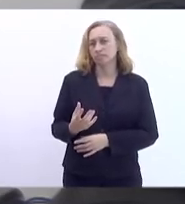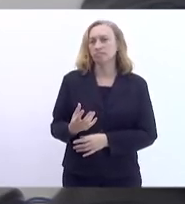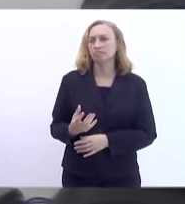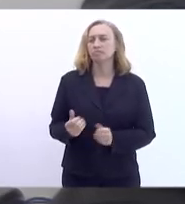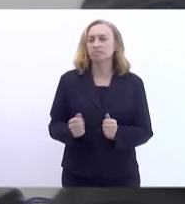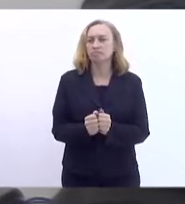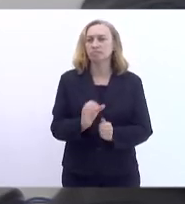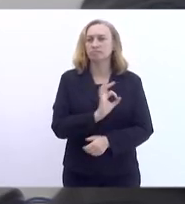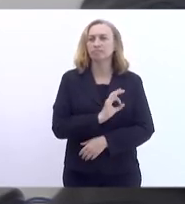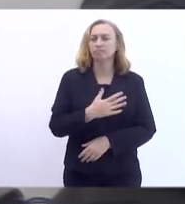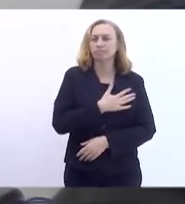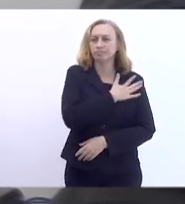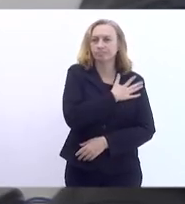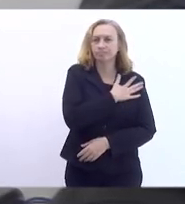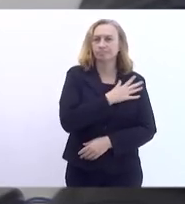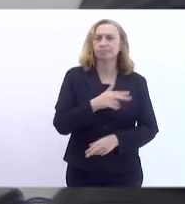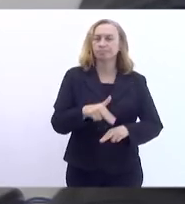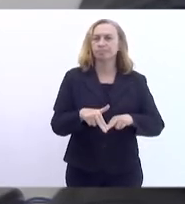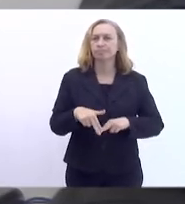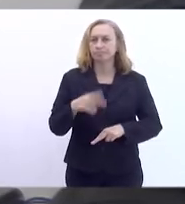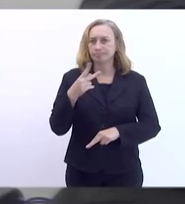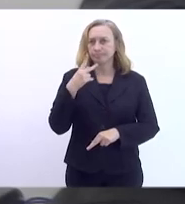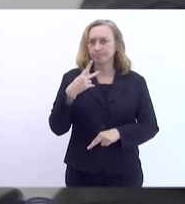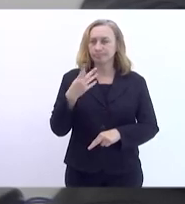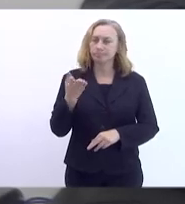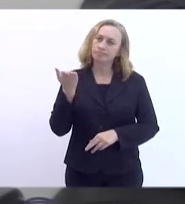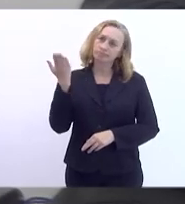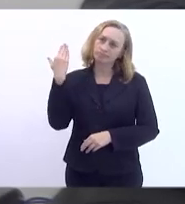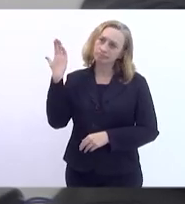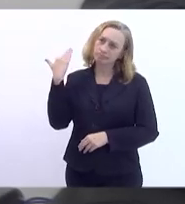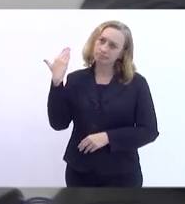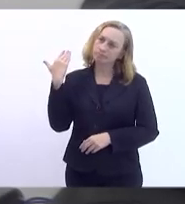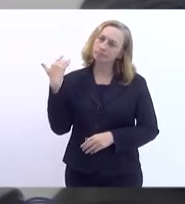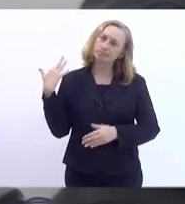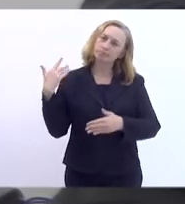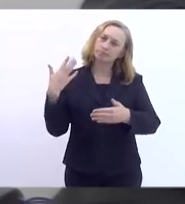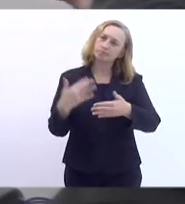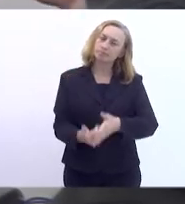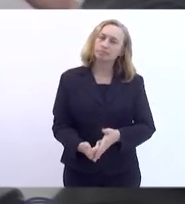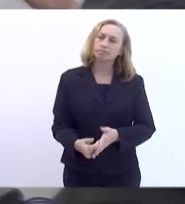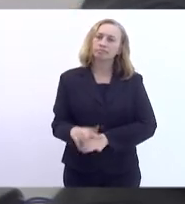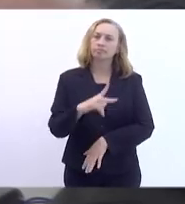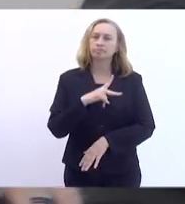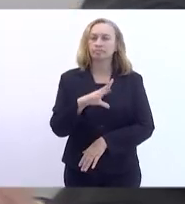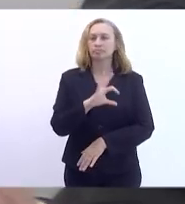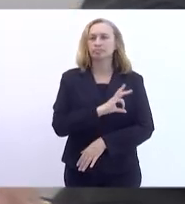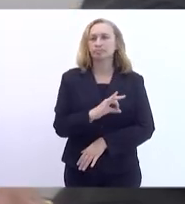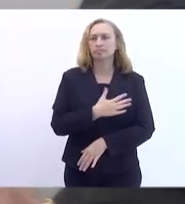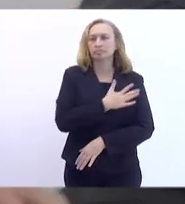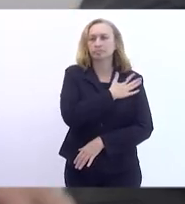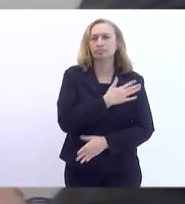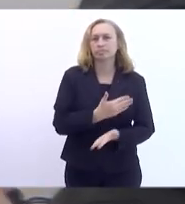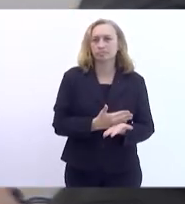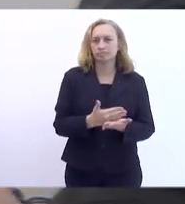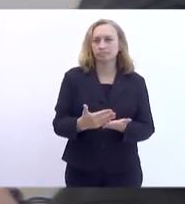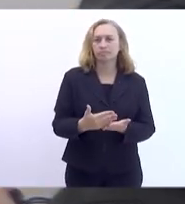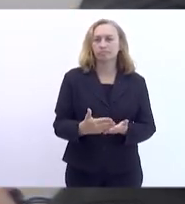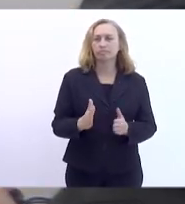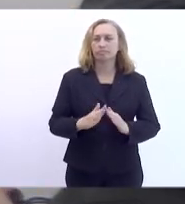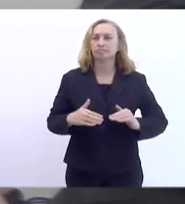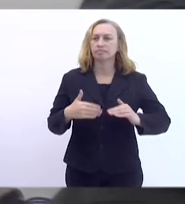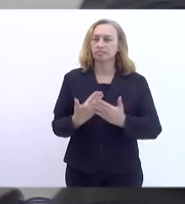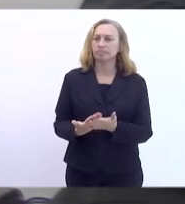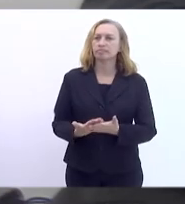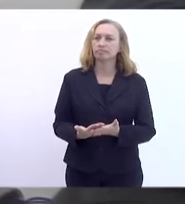militar e por isso que eu quis fazer assim esse histórico e é no sentido de que foi a própria Polícia Militar quem dá início ao inquérito